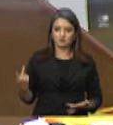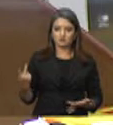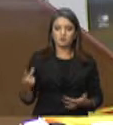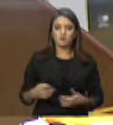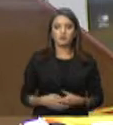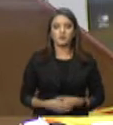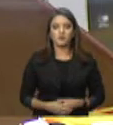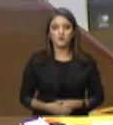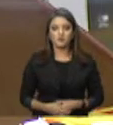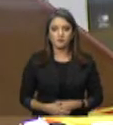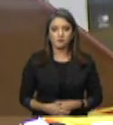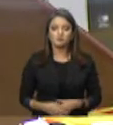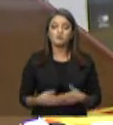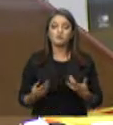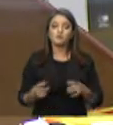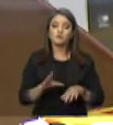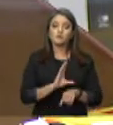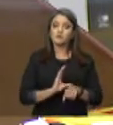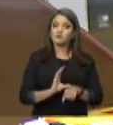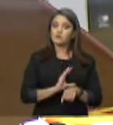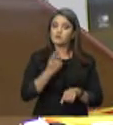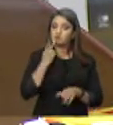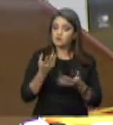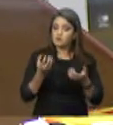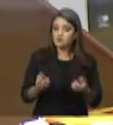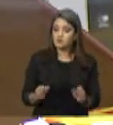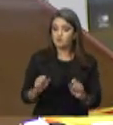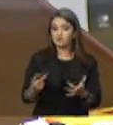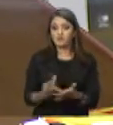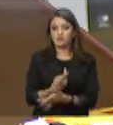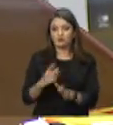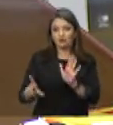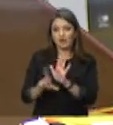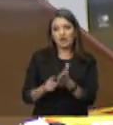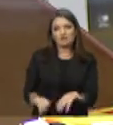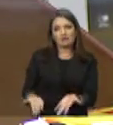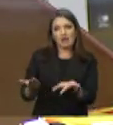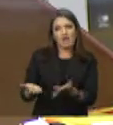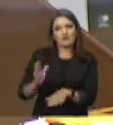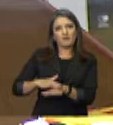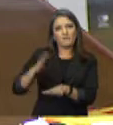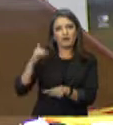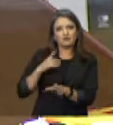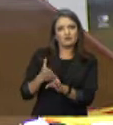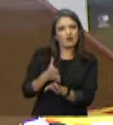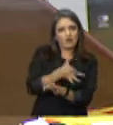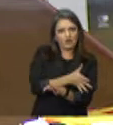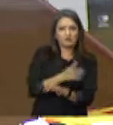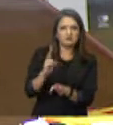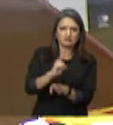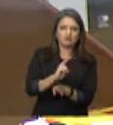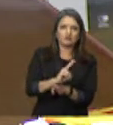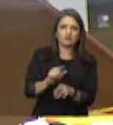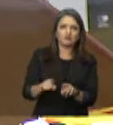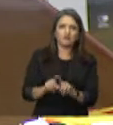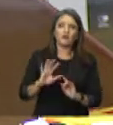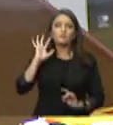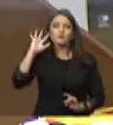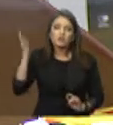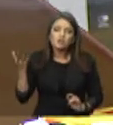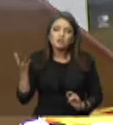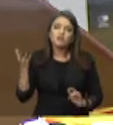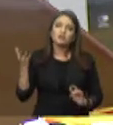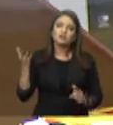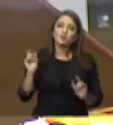ou coisa julgada admite a constituição por outro lado a retroação da lei penal mais benéfica então para concreto solução da